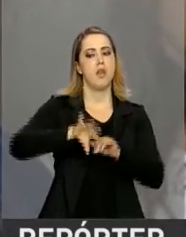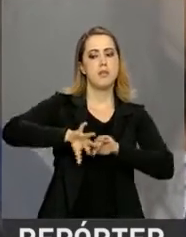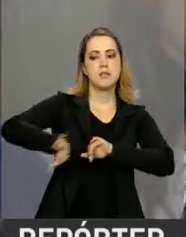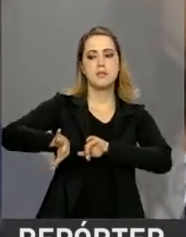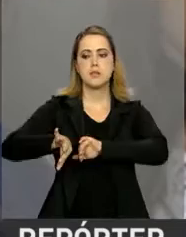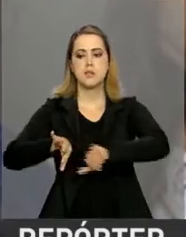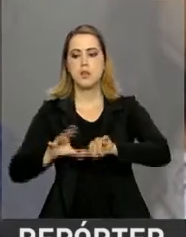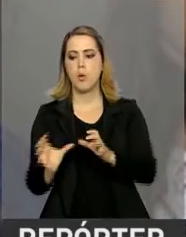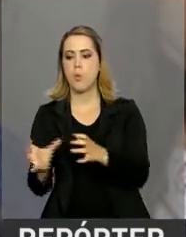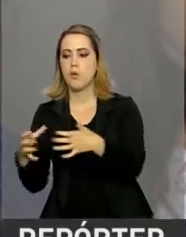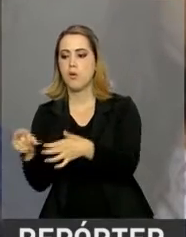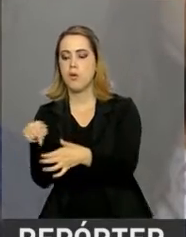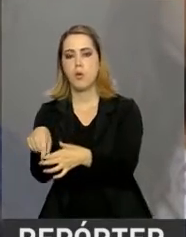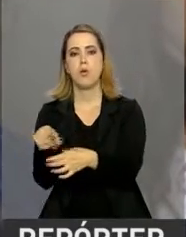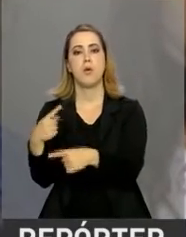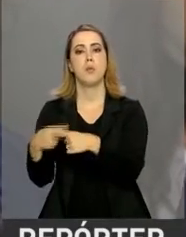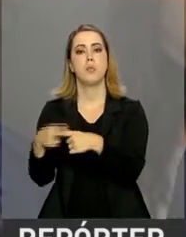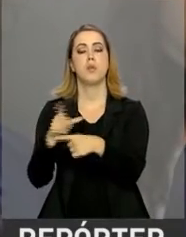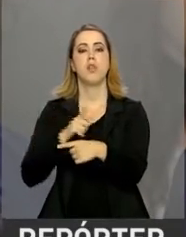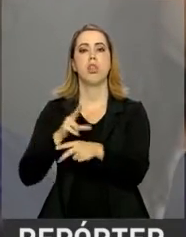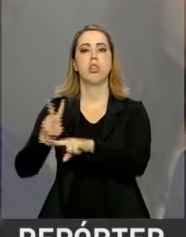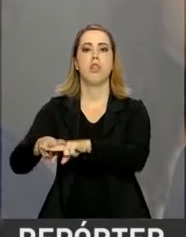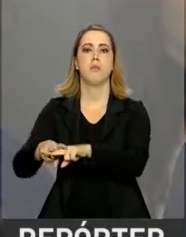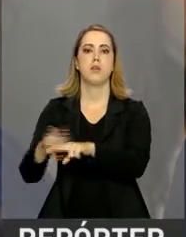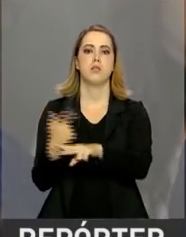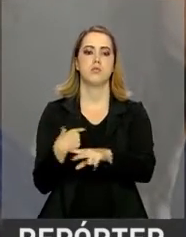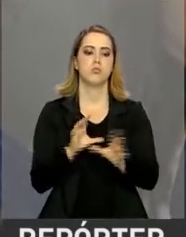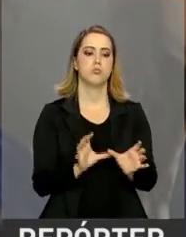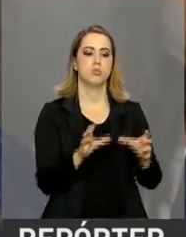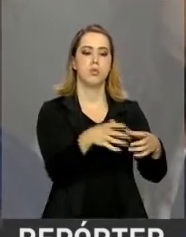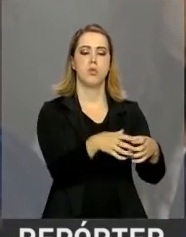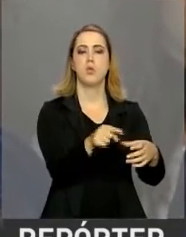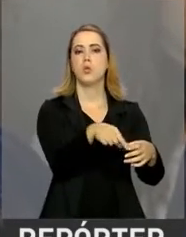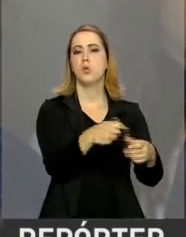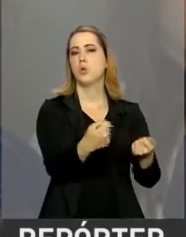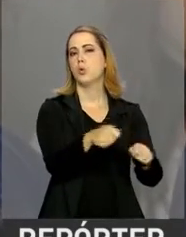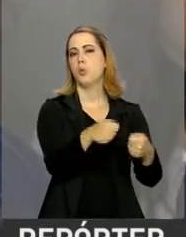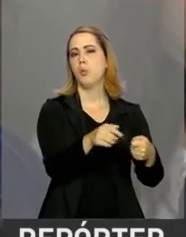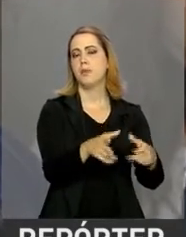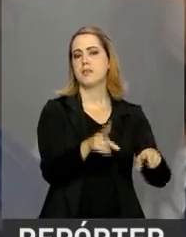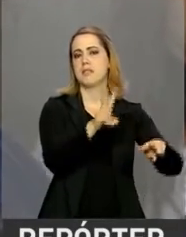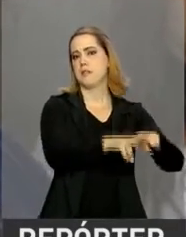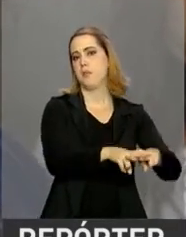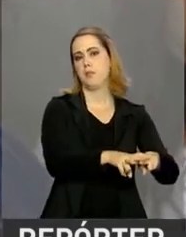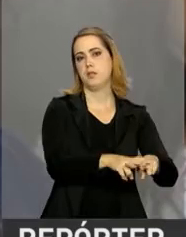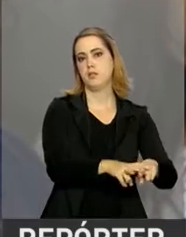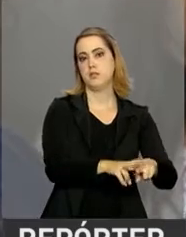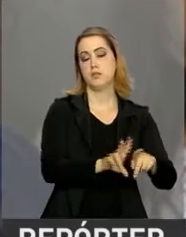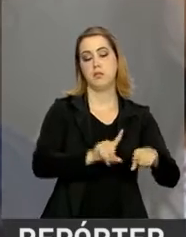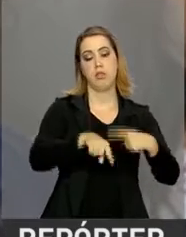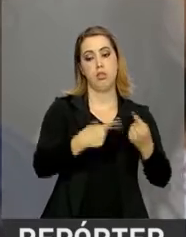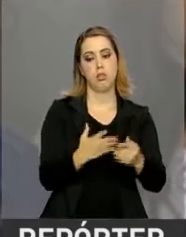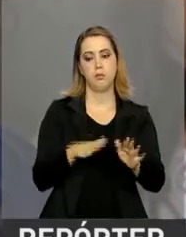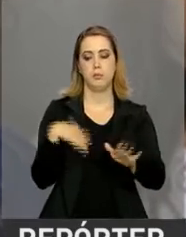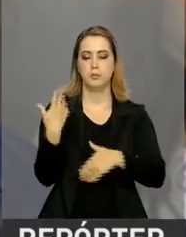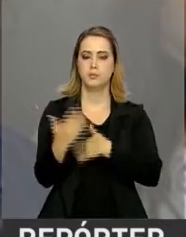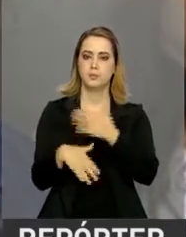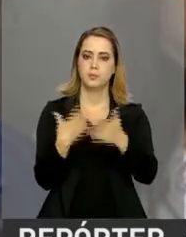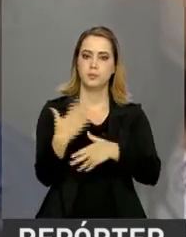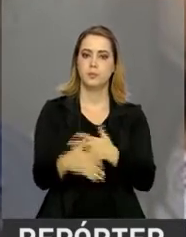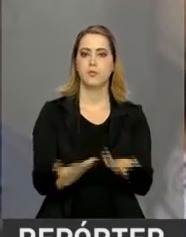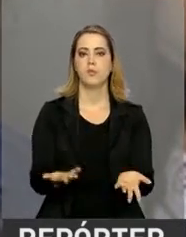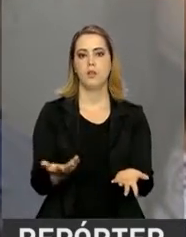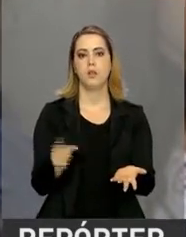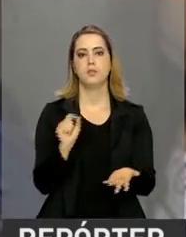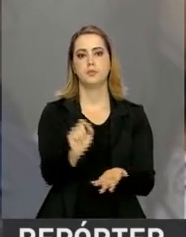Quem realmente precisa estar na penitenciária e quem não está, quem não precisaria. A partir disso, nós podemos